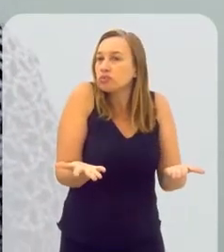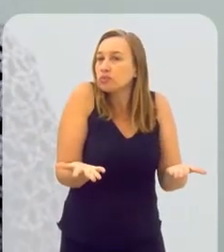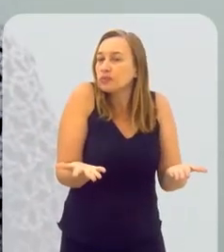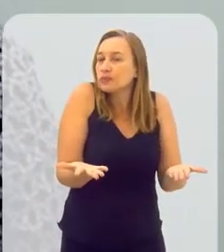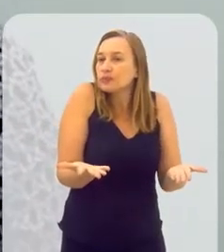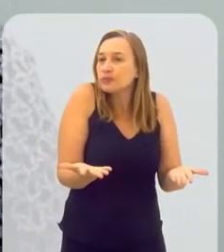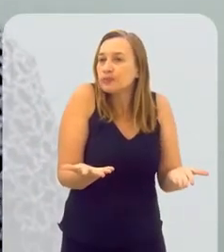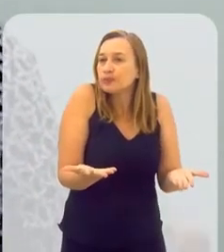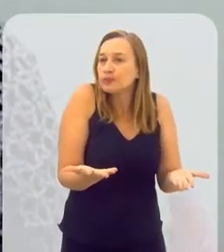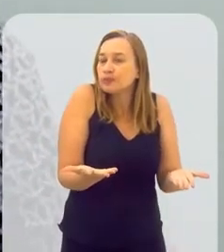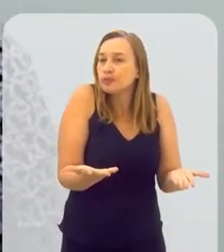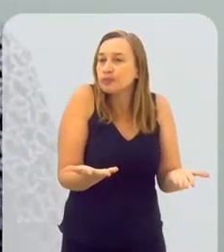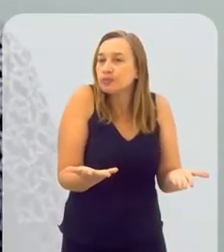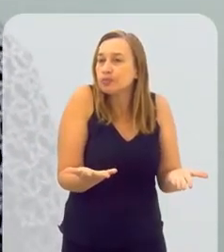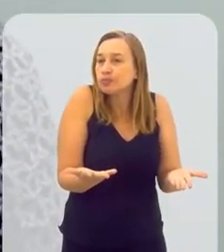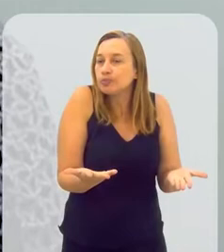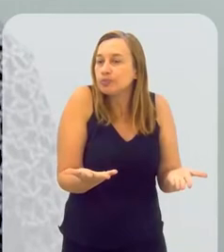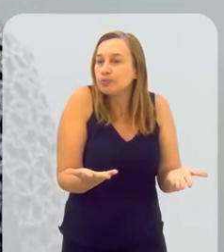produção